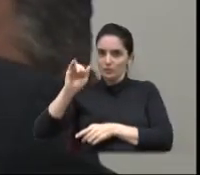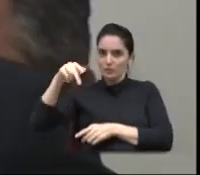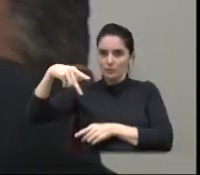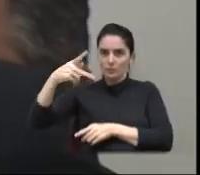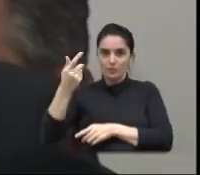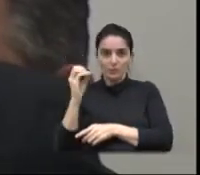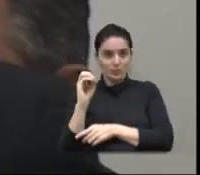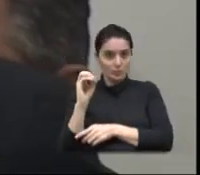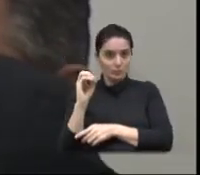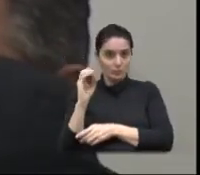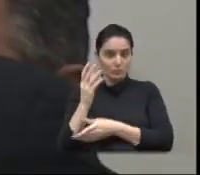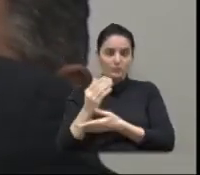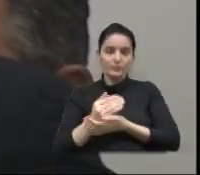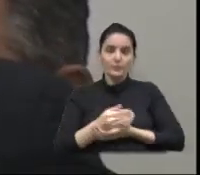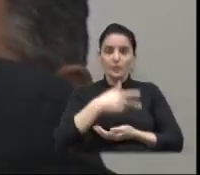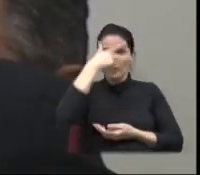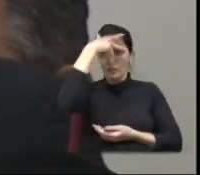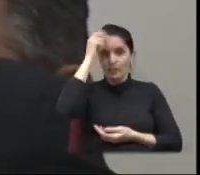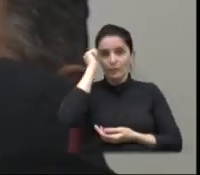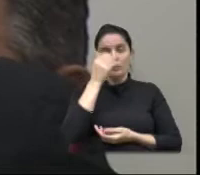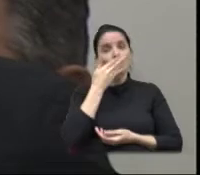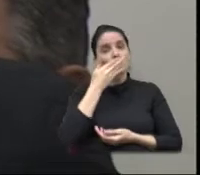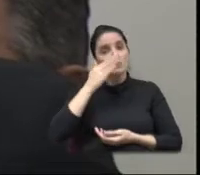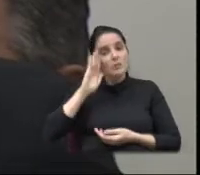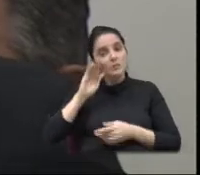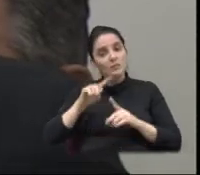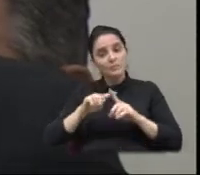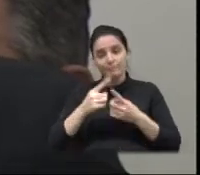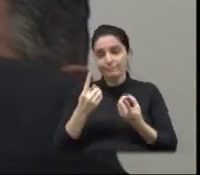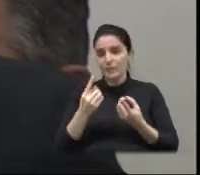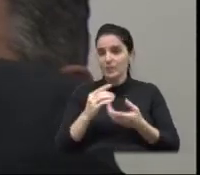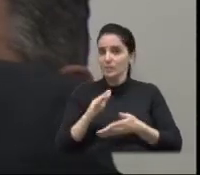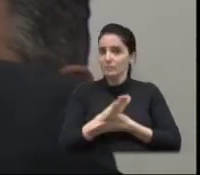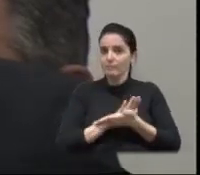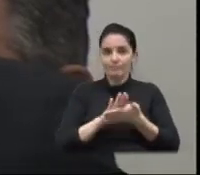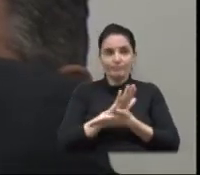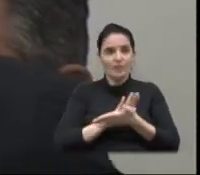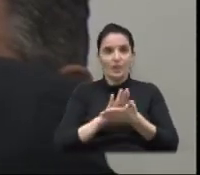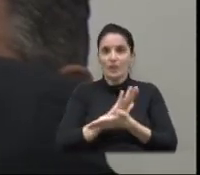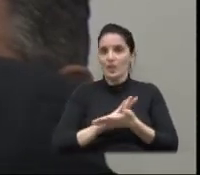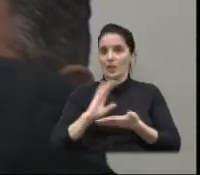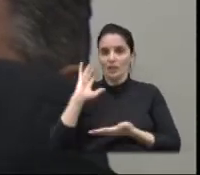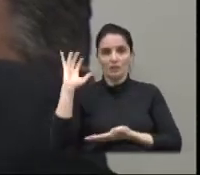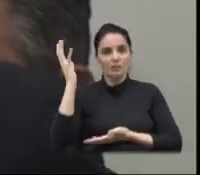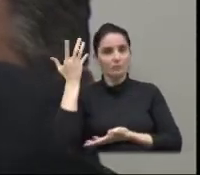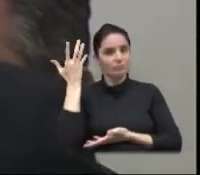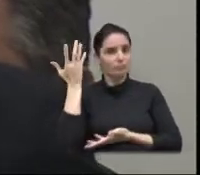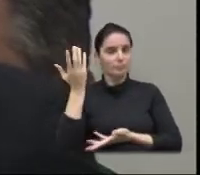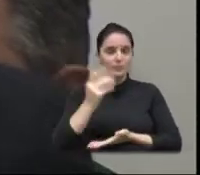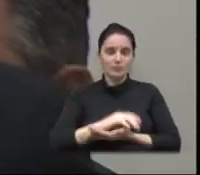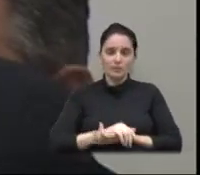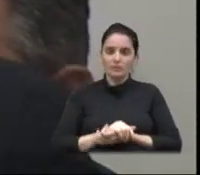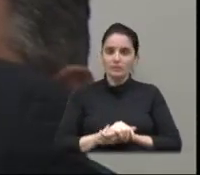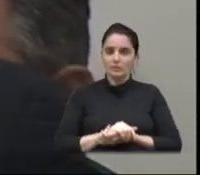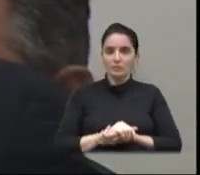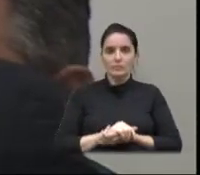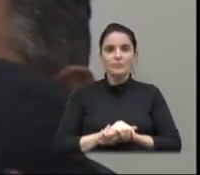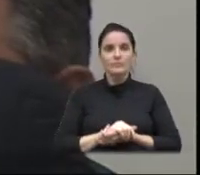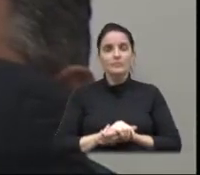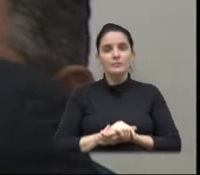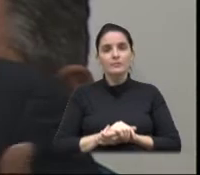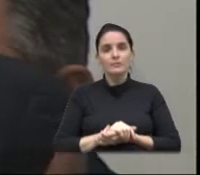de campanha, e que até agora nós não vimos ainda nada com respeito a isso, a não ser que o